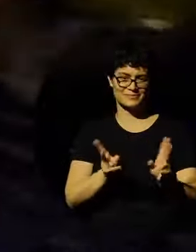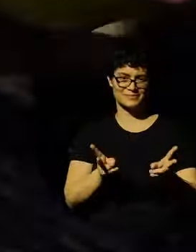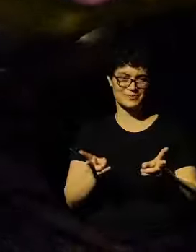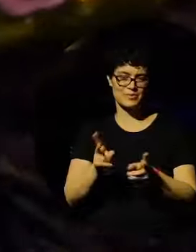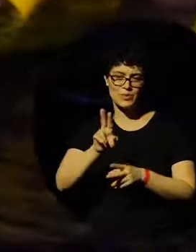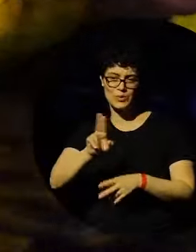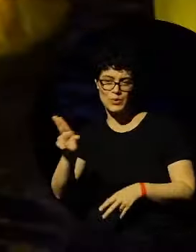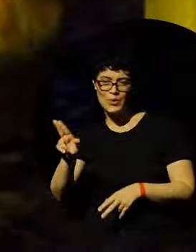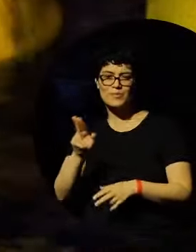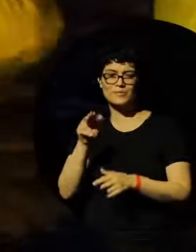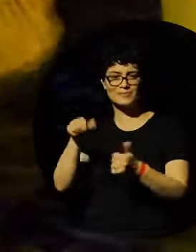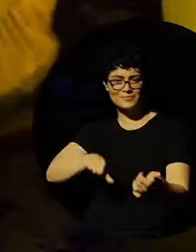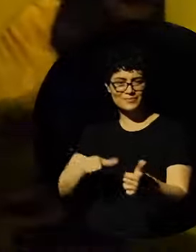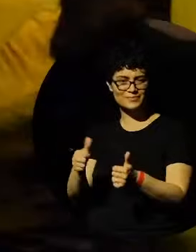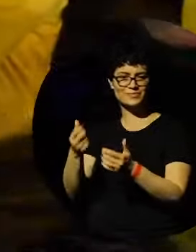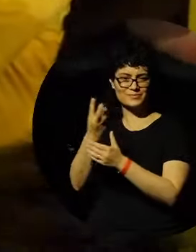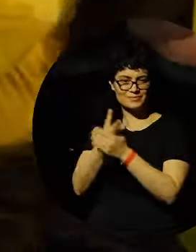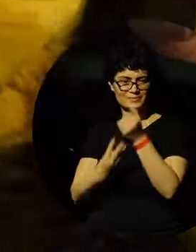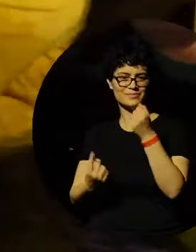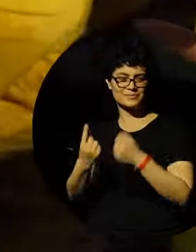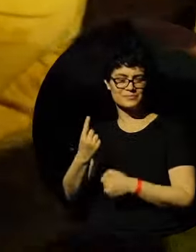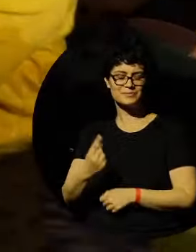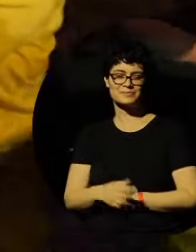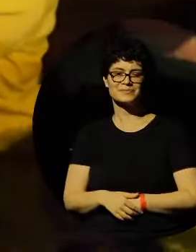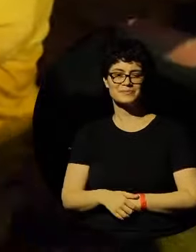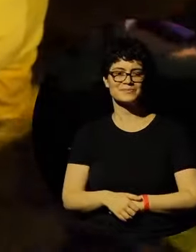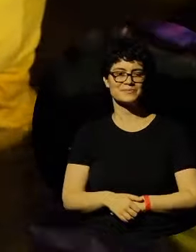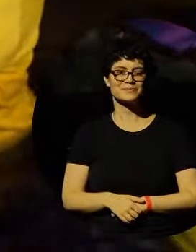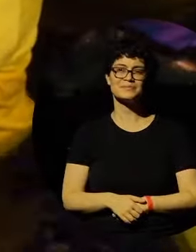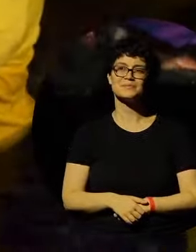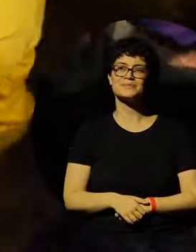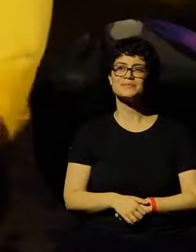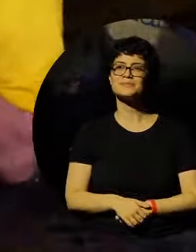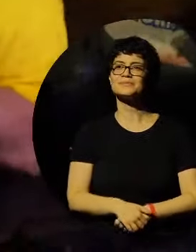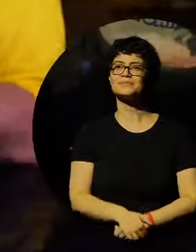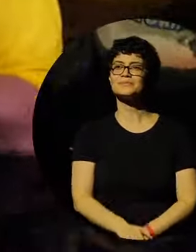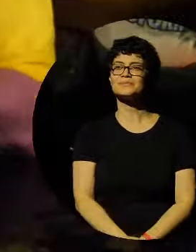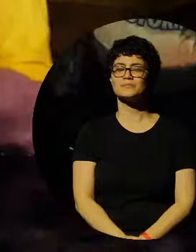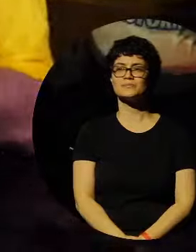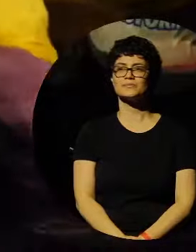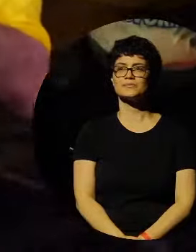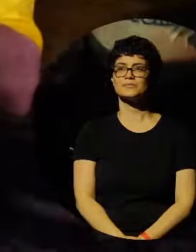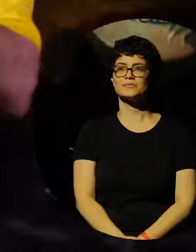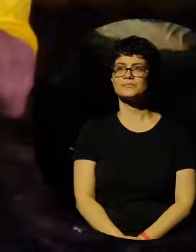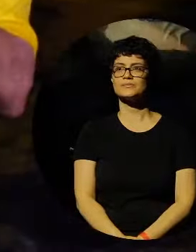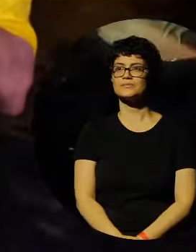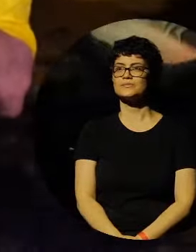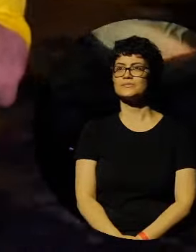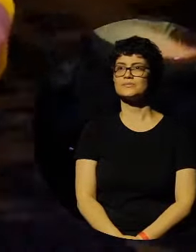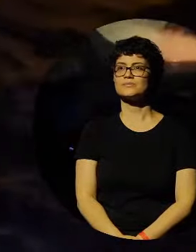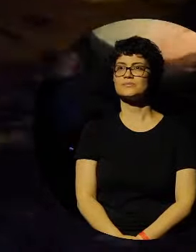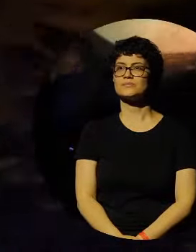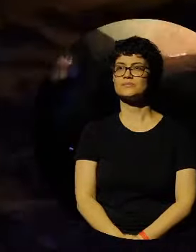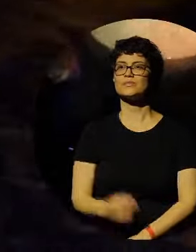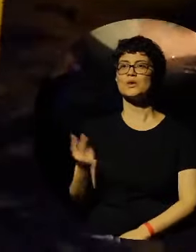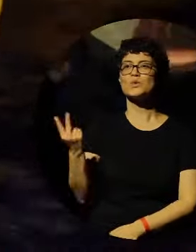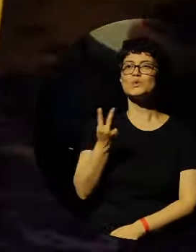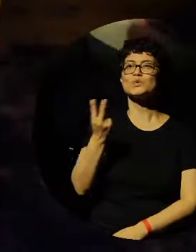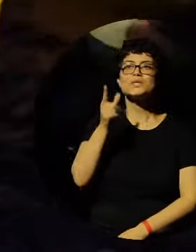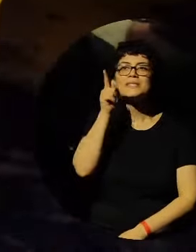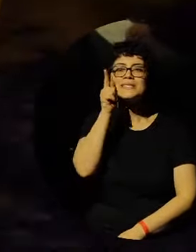Lucas e Mateus, gêmeos, eu e pastor. Pastor Fernando Brandão. Estão aqui os gêmeos,